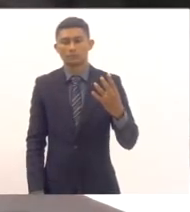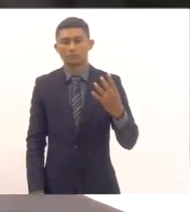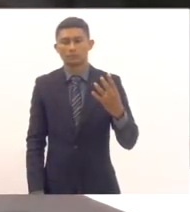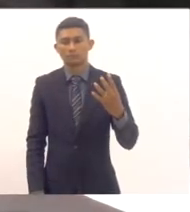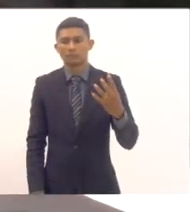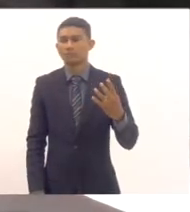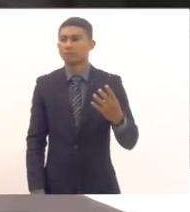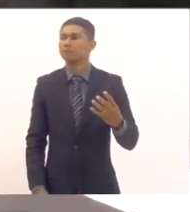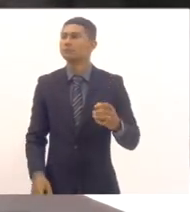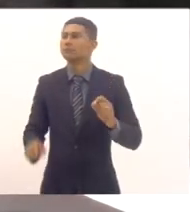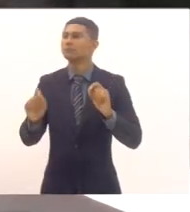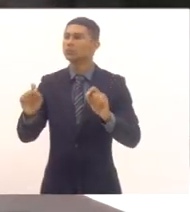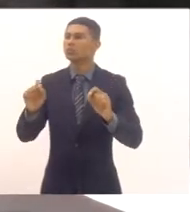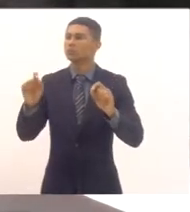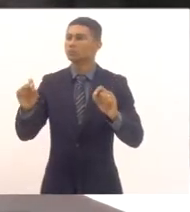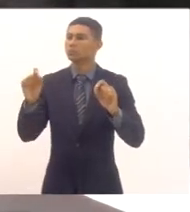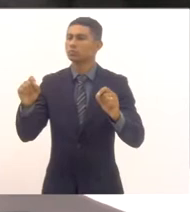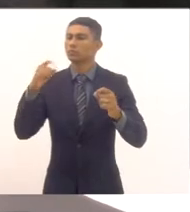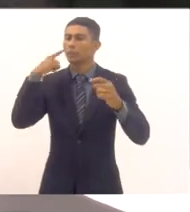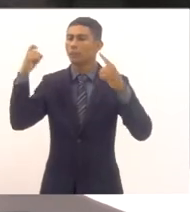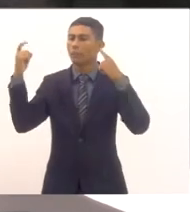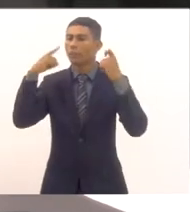o que que tá acontecendo